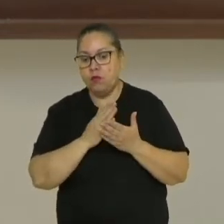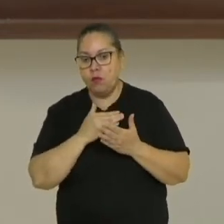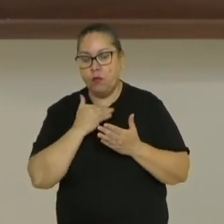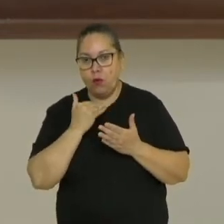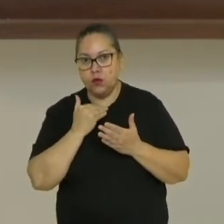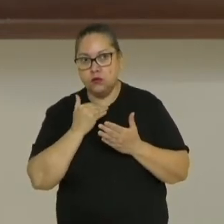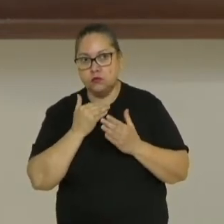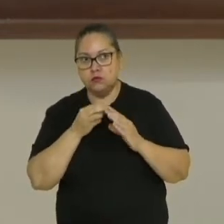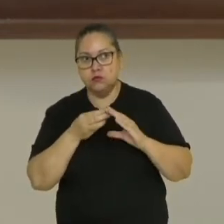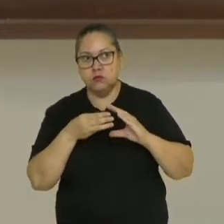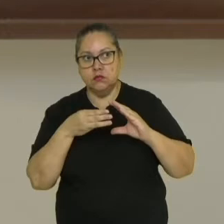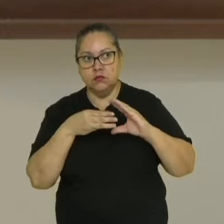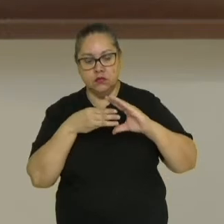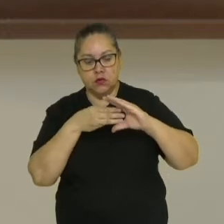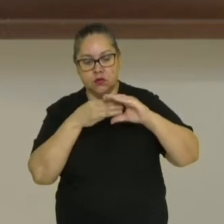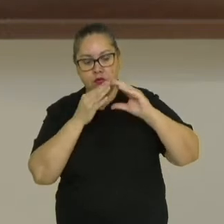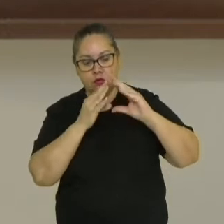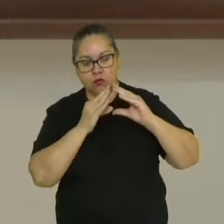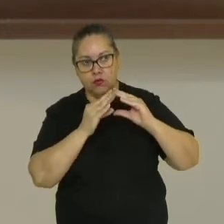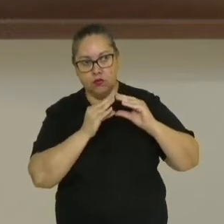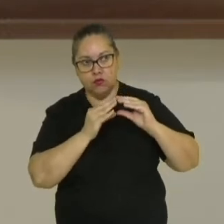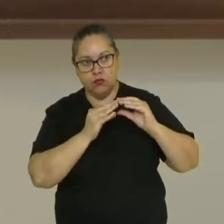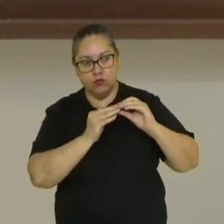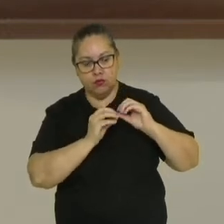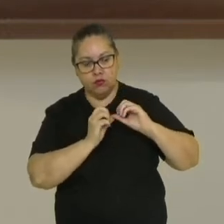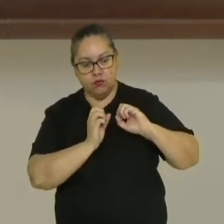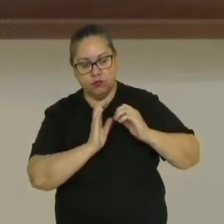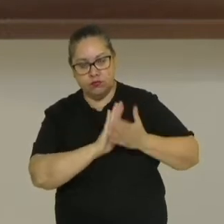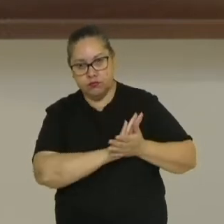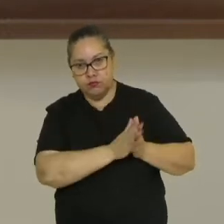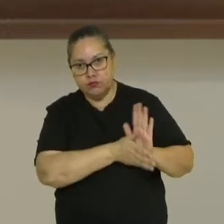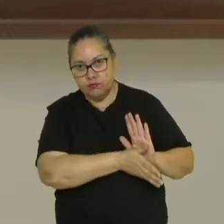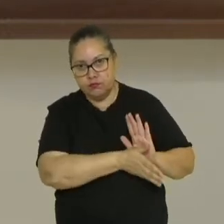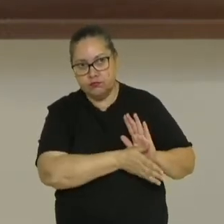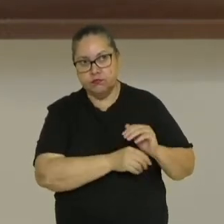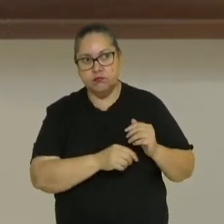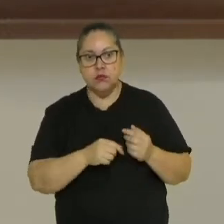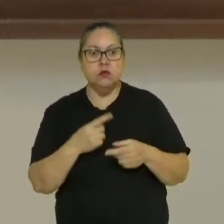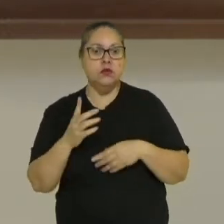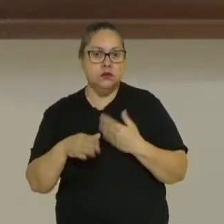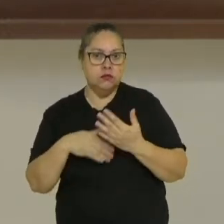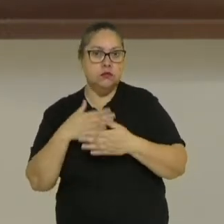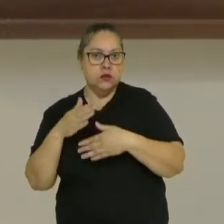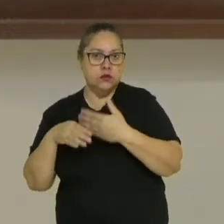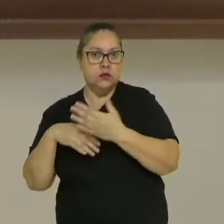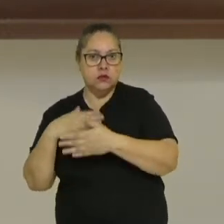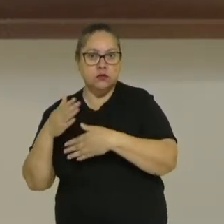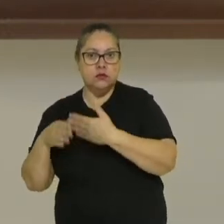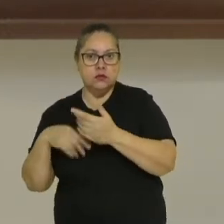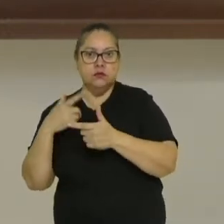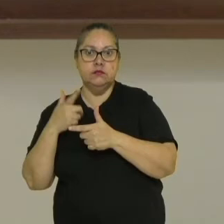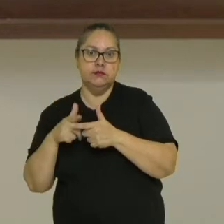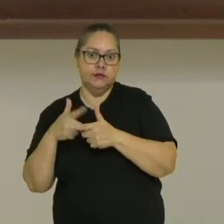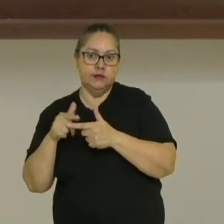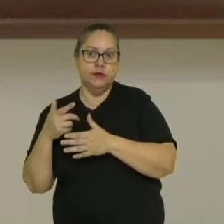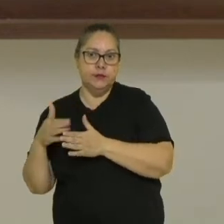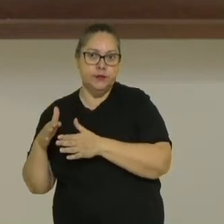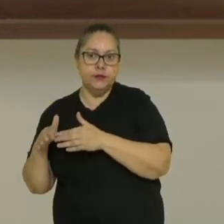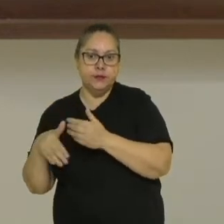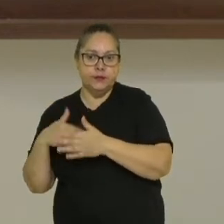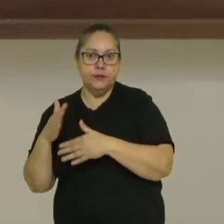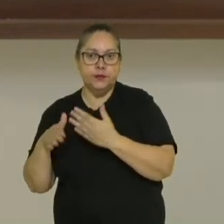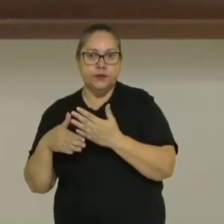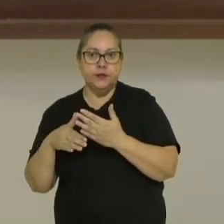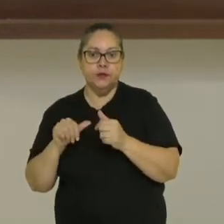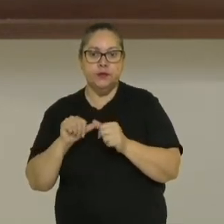a apoptose. Essa célula é destruída, né? Porque senão passa as mutações genéticas